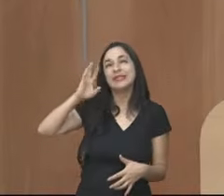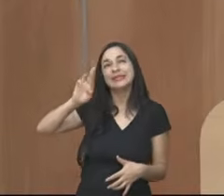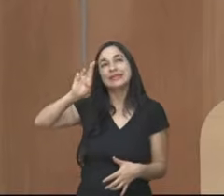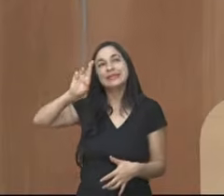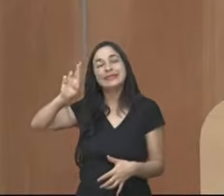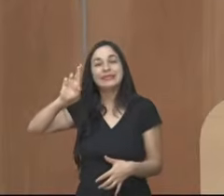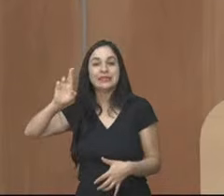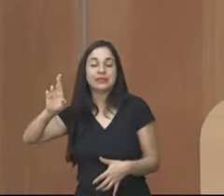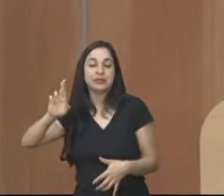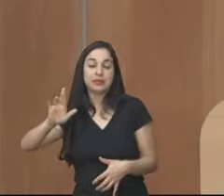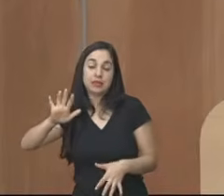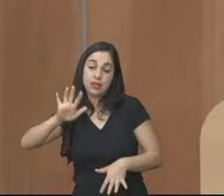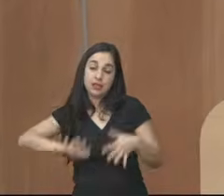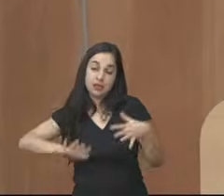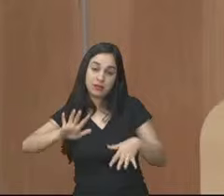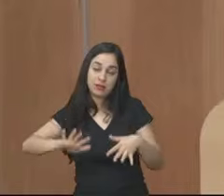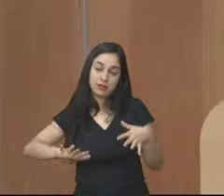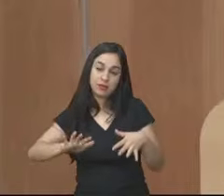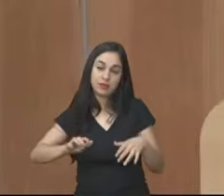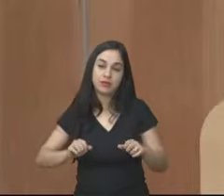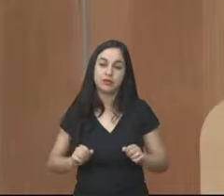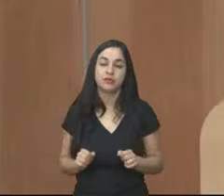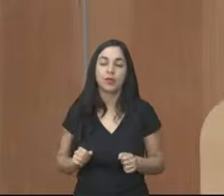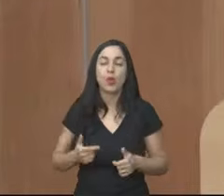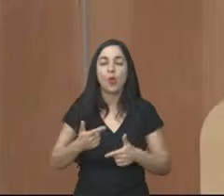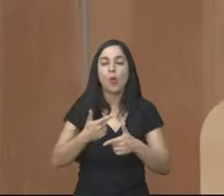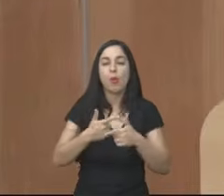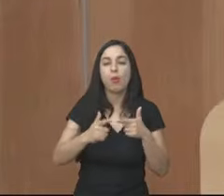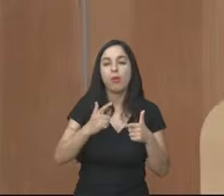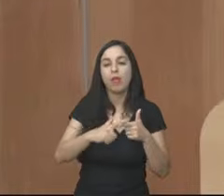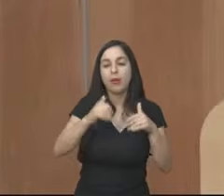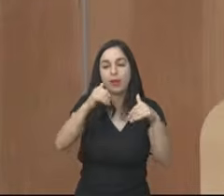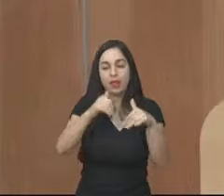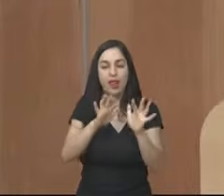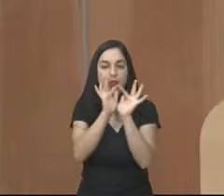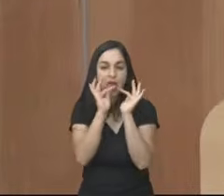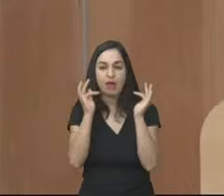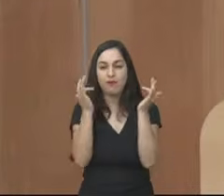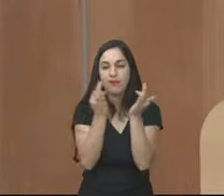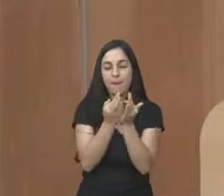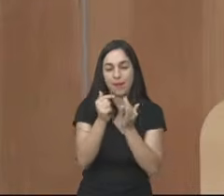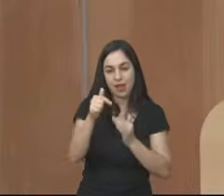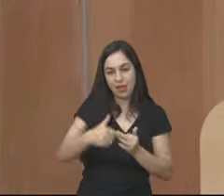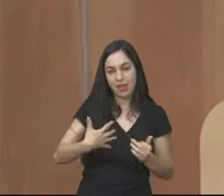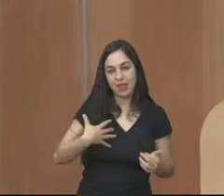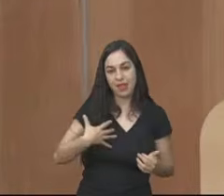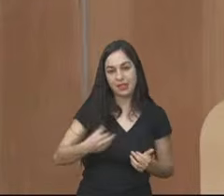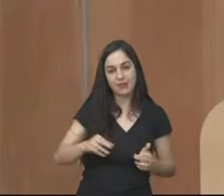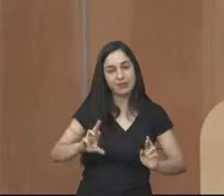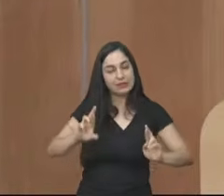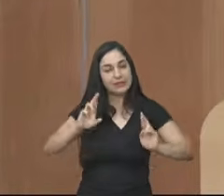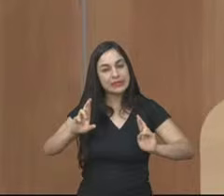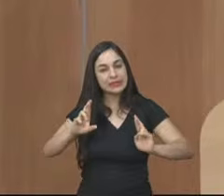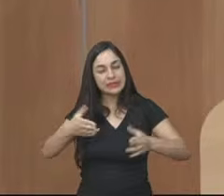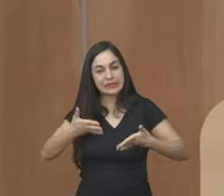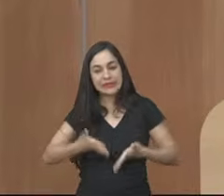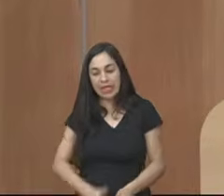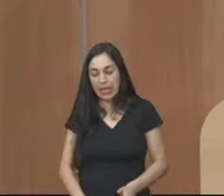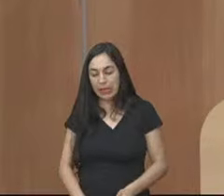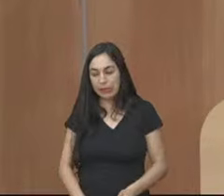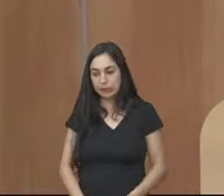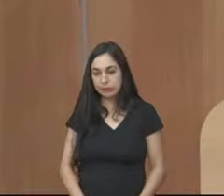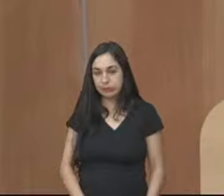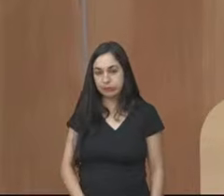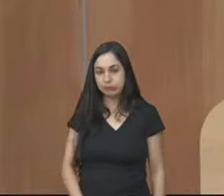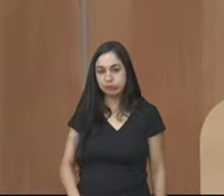ou outra, talvez um problema familiar, esse filho que ela esperou,